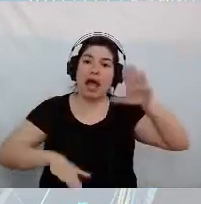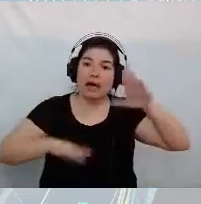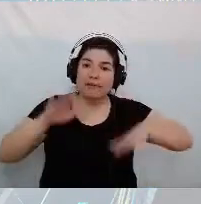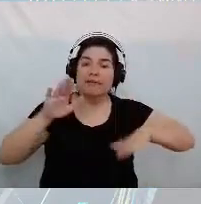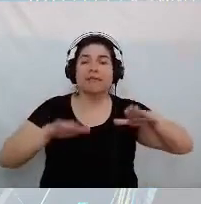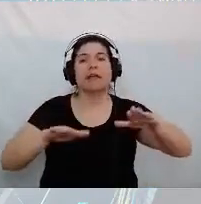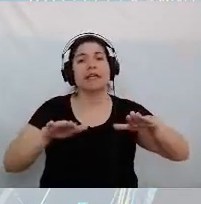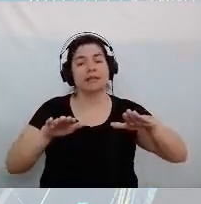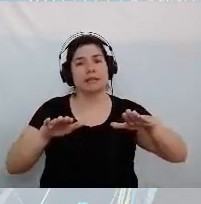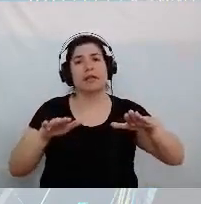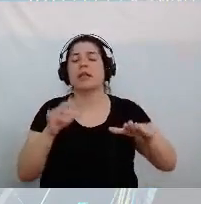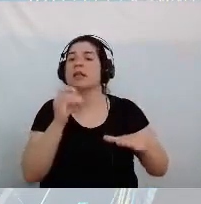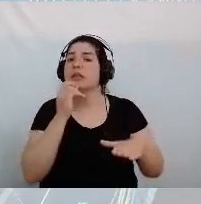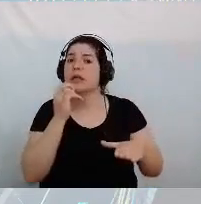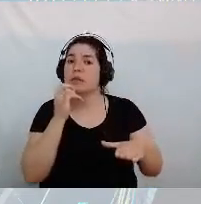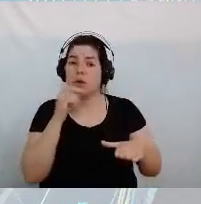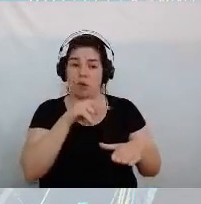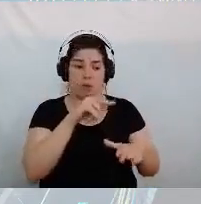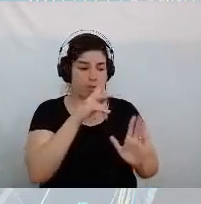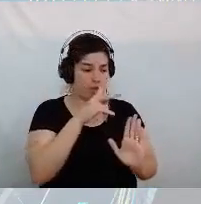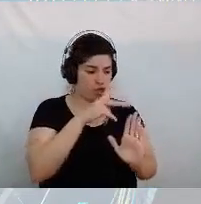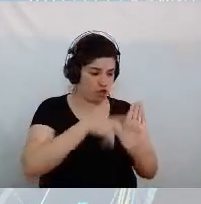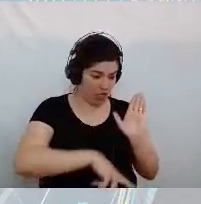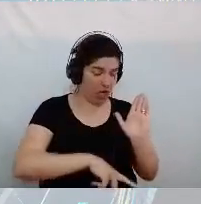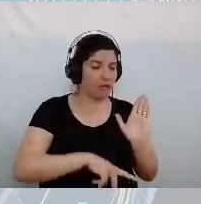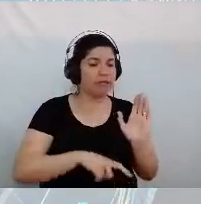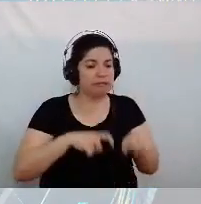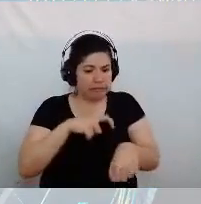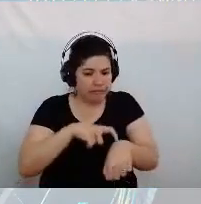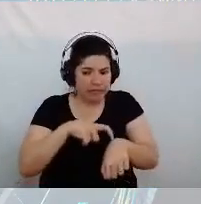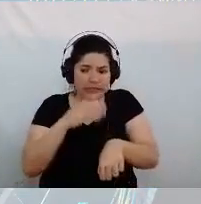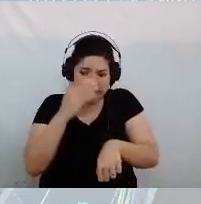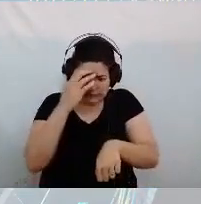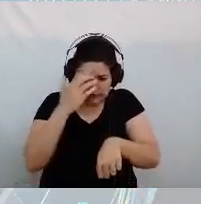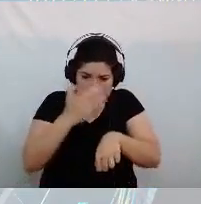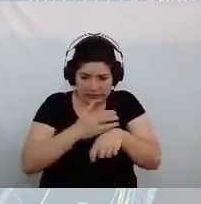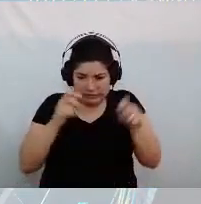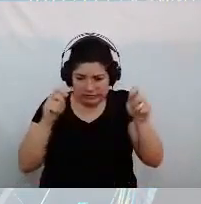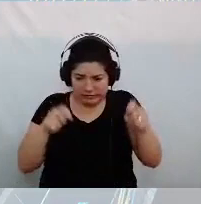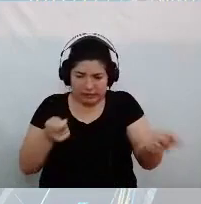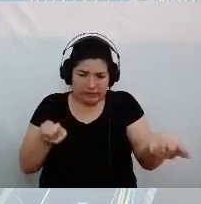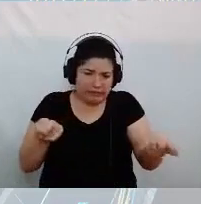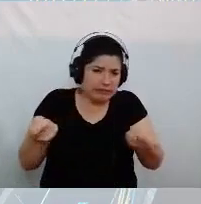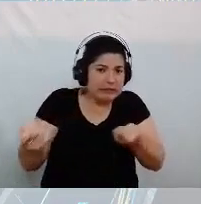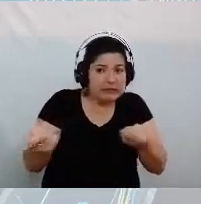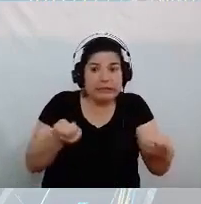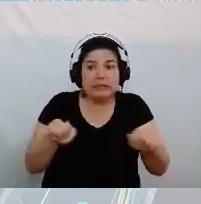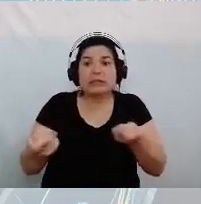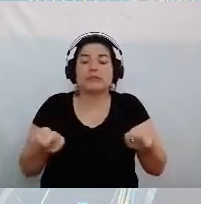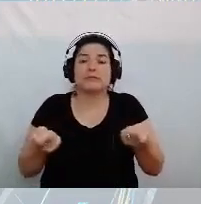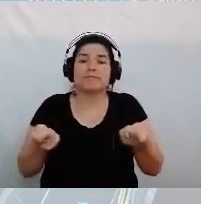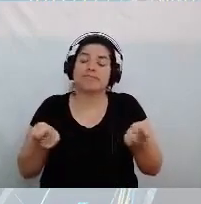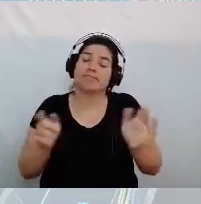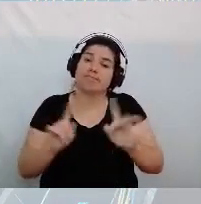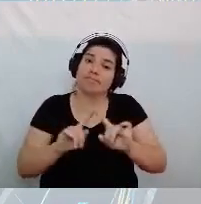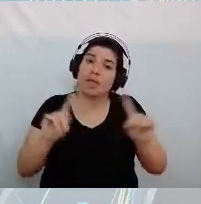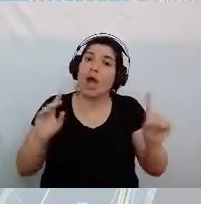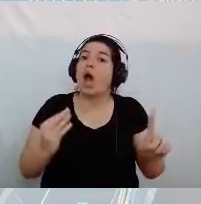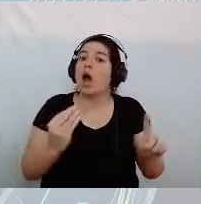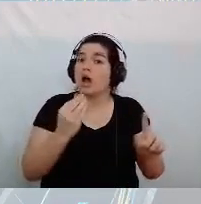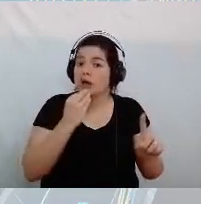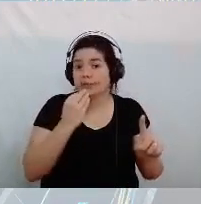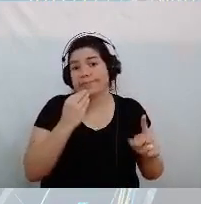conseguir fazer com que um determinado projeto caiba no tempo na janela que nós temos a nossa disposição só que Óbvio toda vez